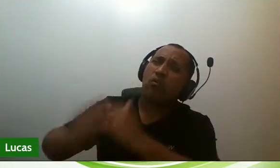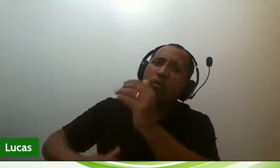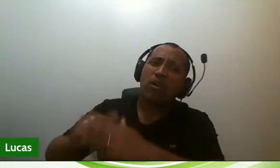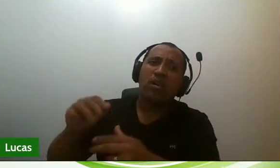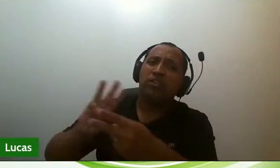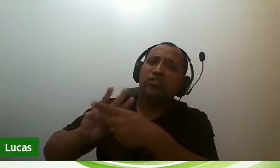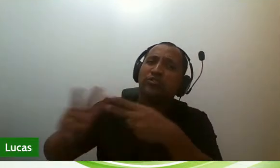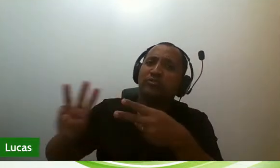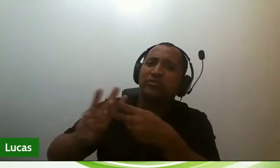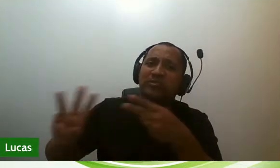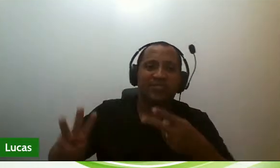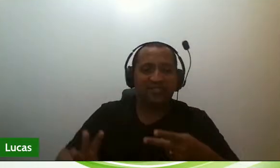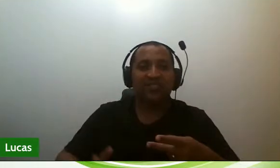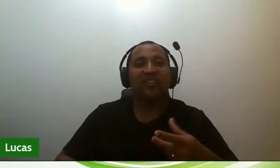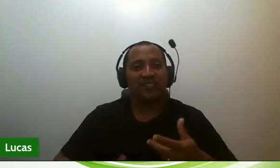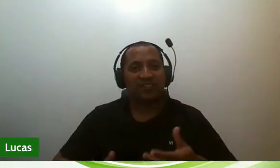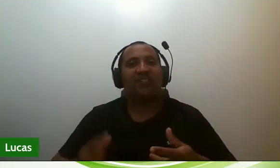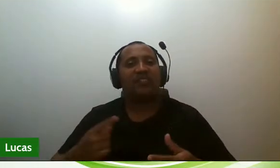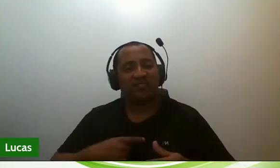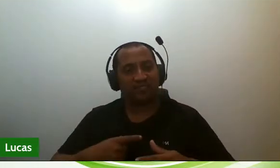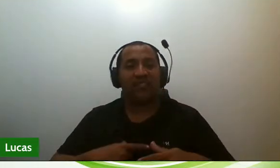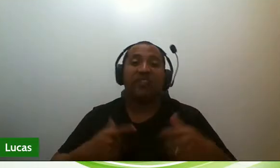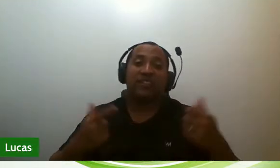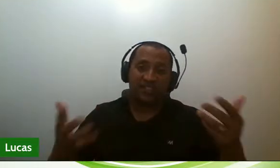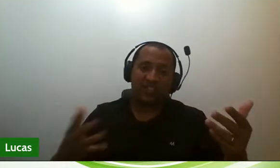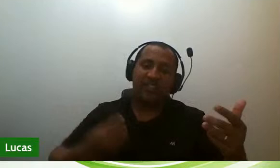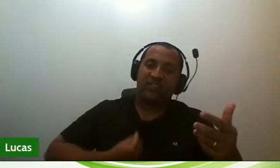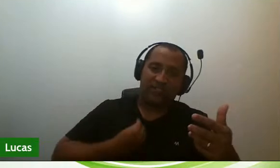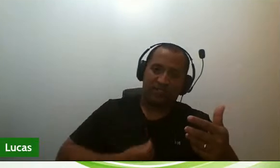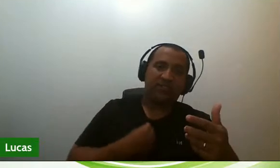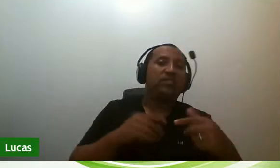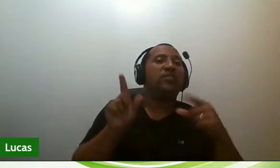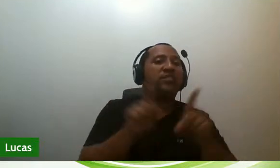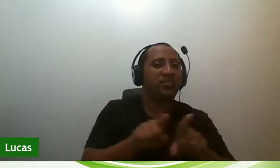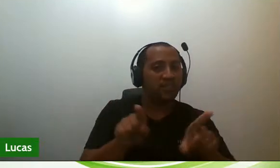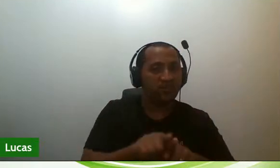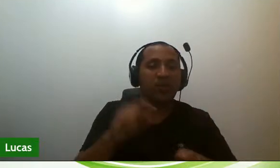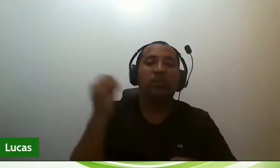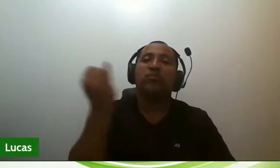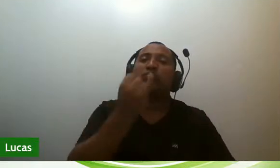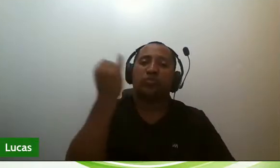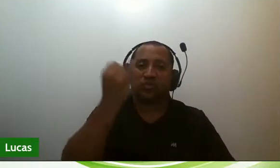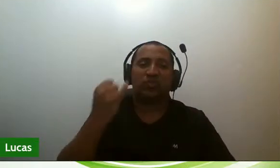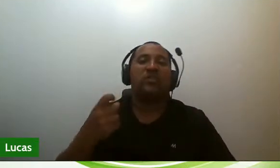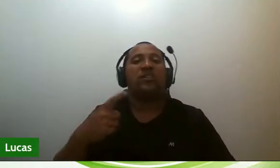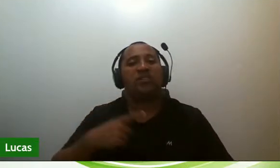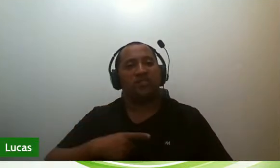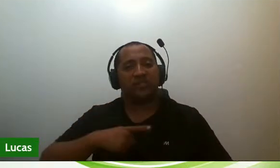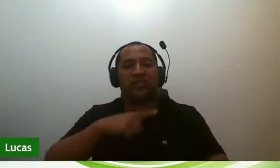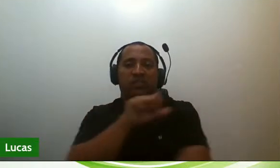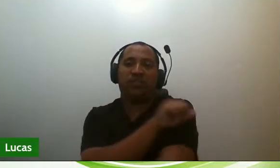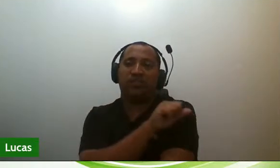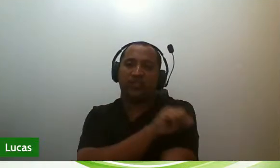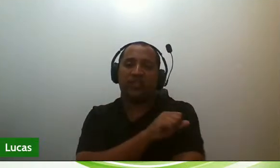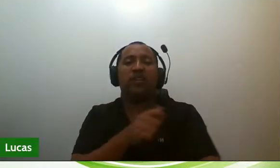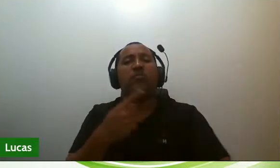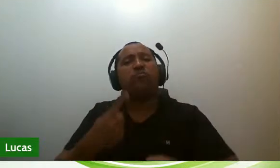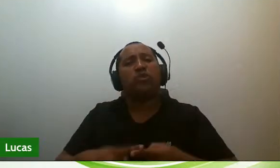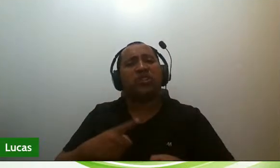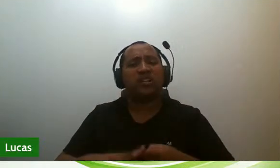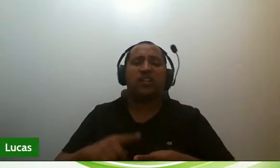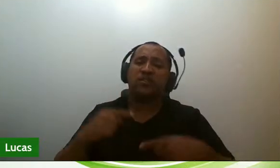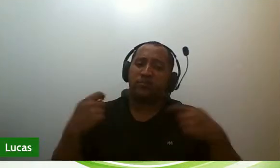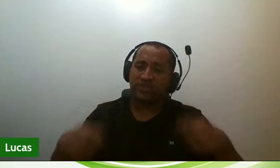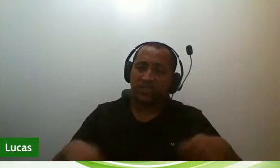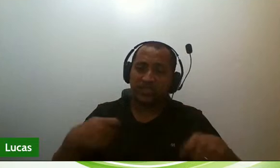para um indígena, né? E essa vivência também é importante para os alunos, porque a gente realmente tem que formar